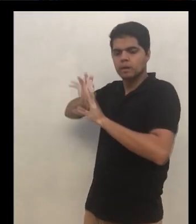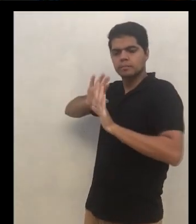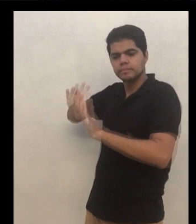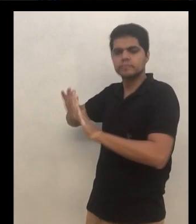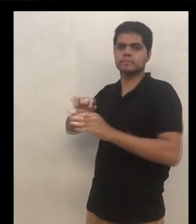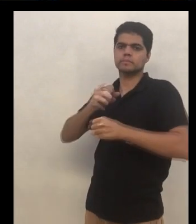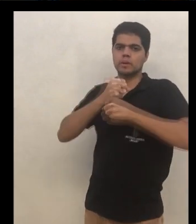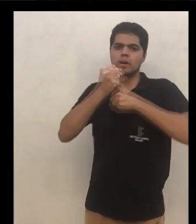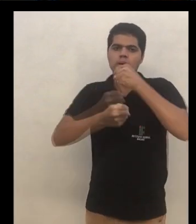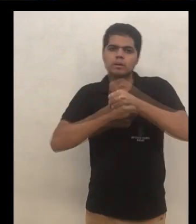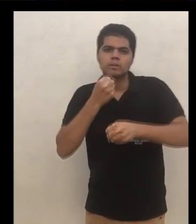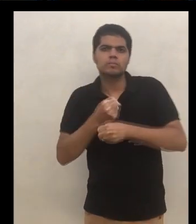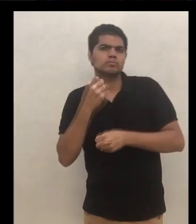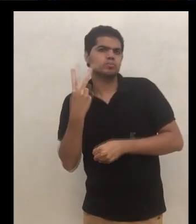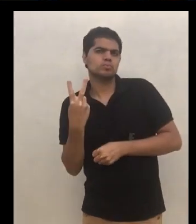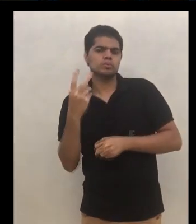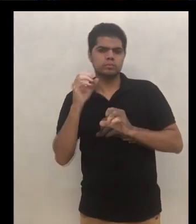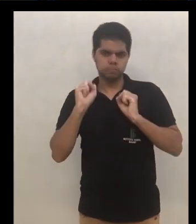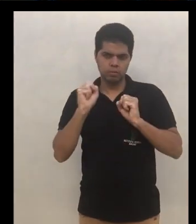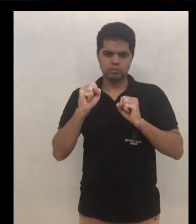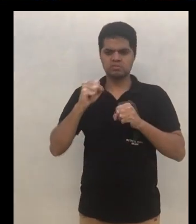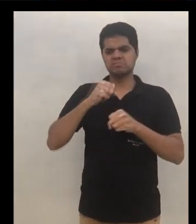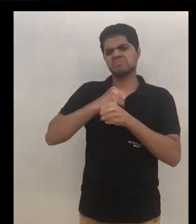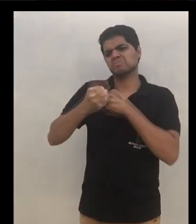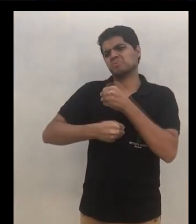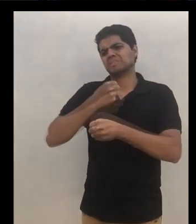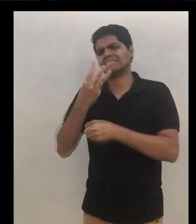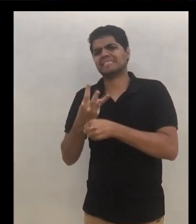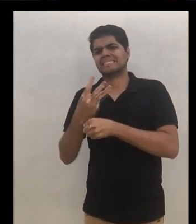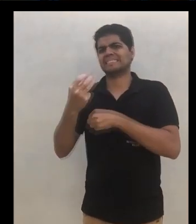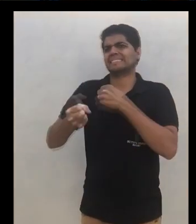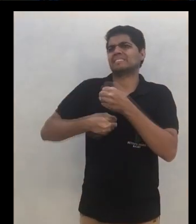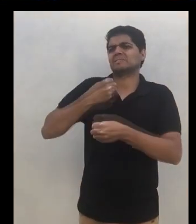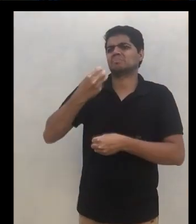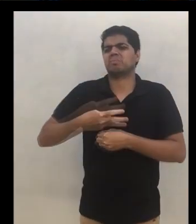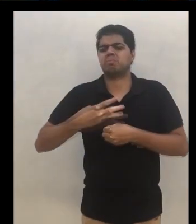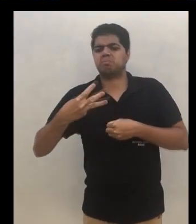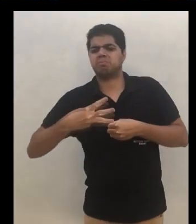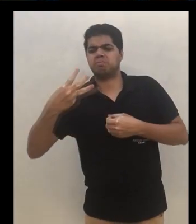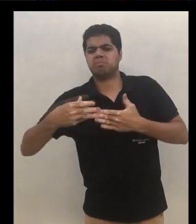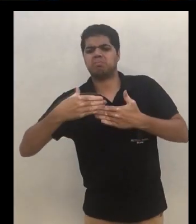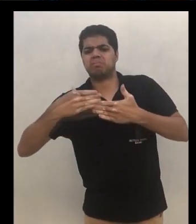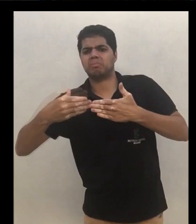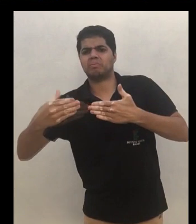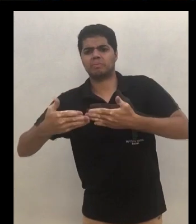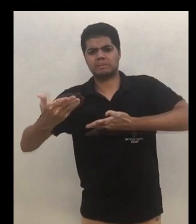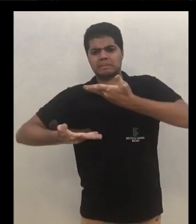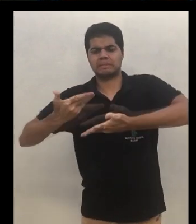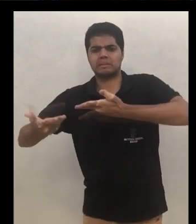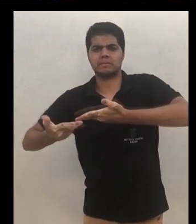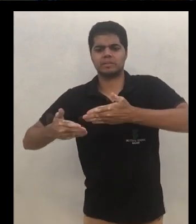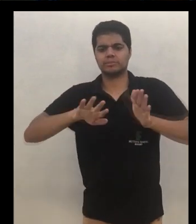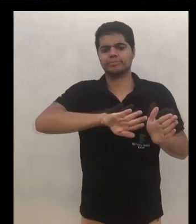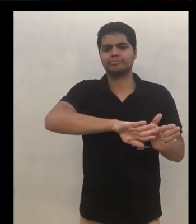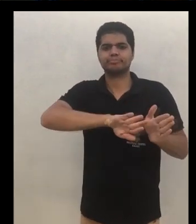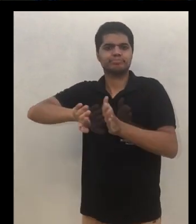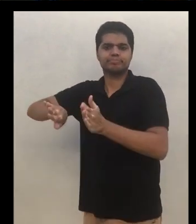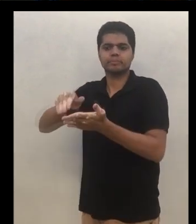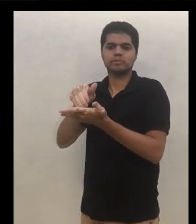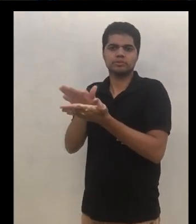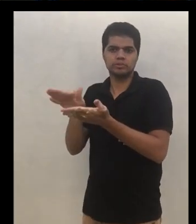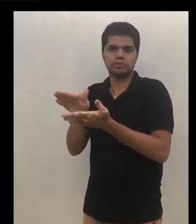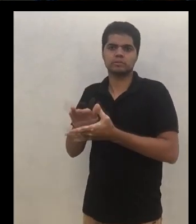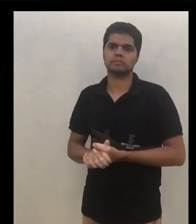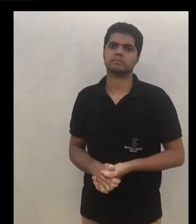medicamento convencional. Se passar de 2, ele tem que ser retirado do sistema orgânico, certo? Lembrando, como eu falei, separar